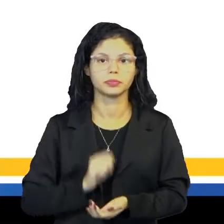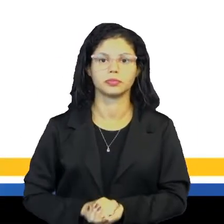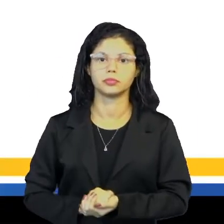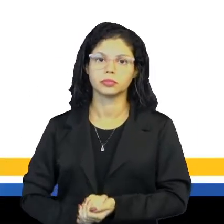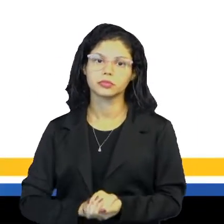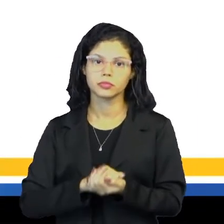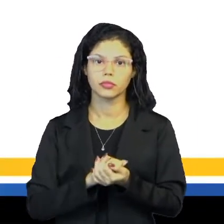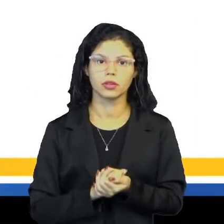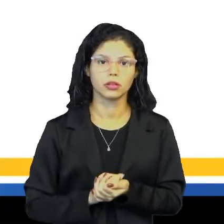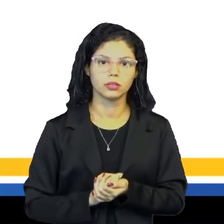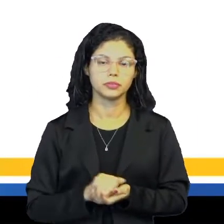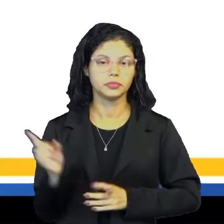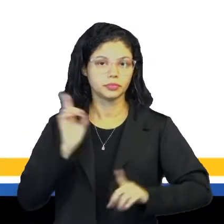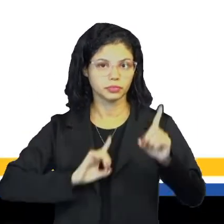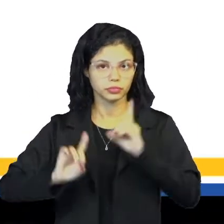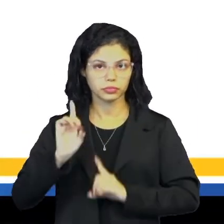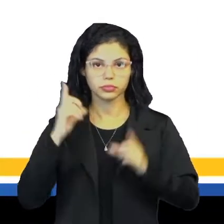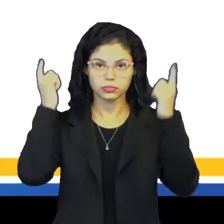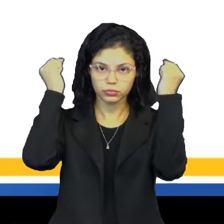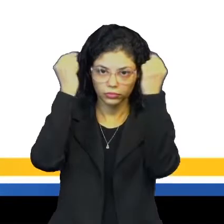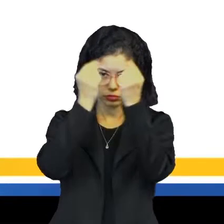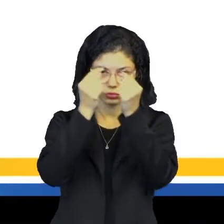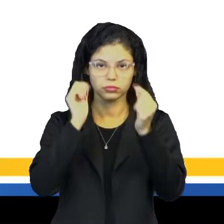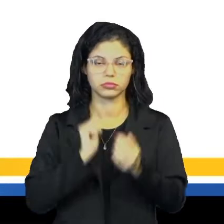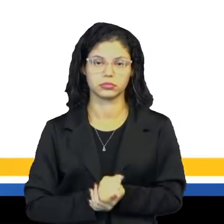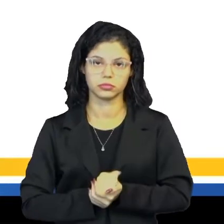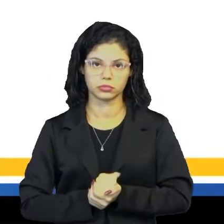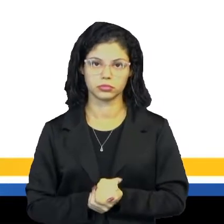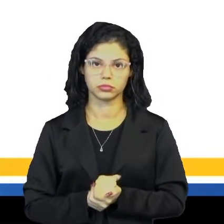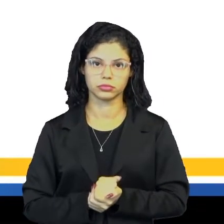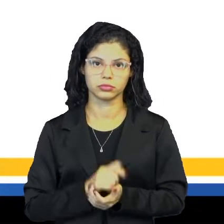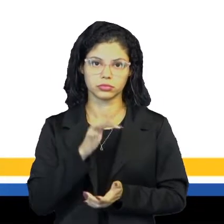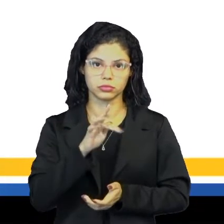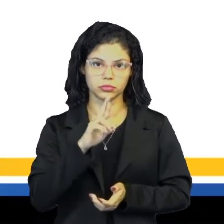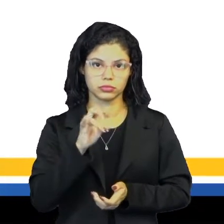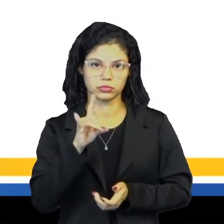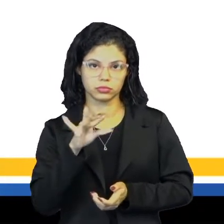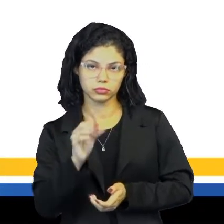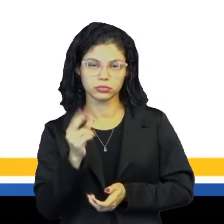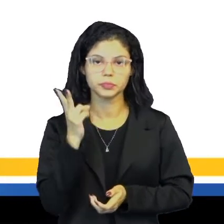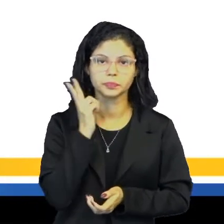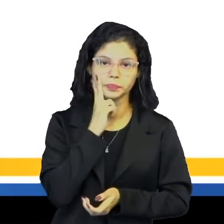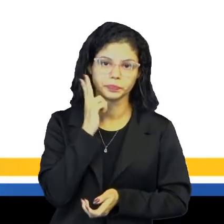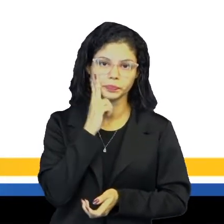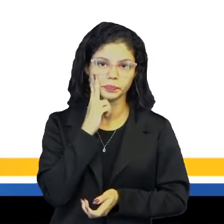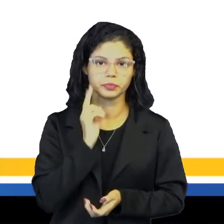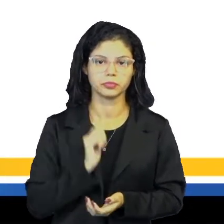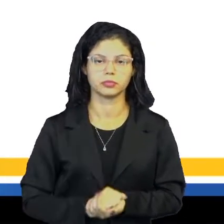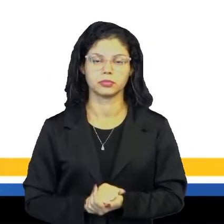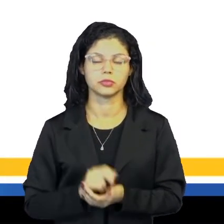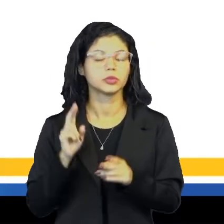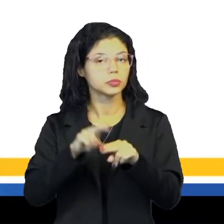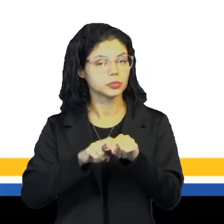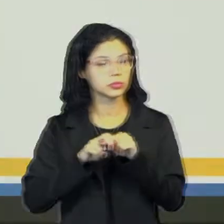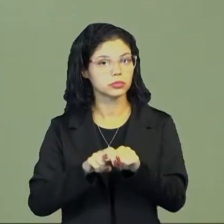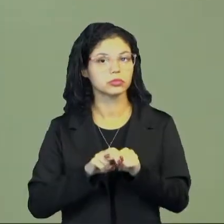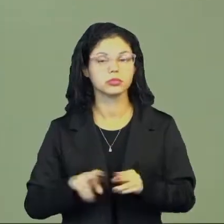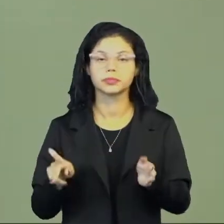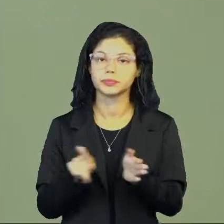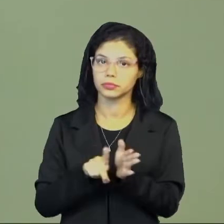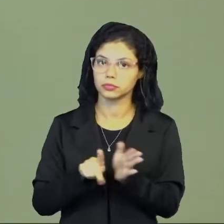O Dionísio, o deus grego, era o deus da fertilidade, do vinho, Então, por conta